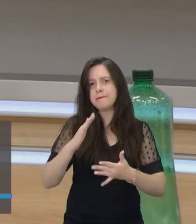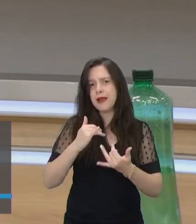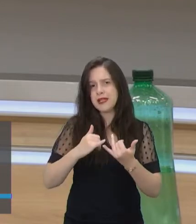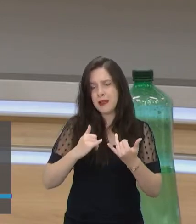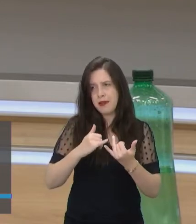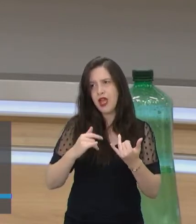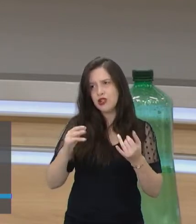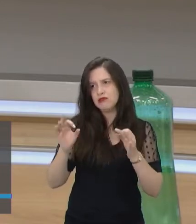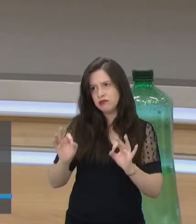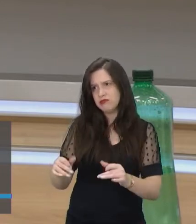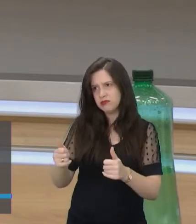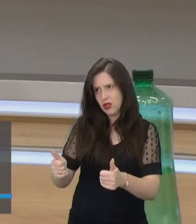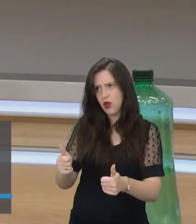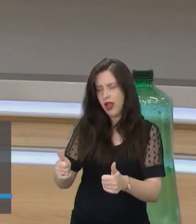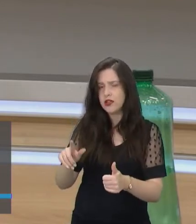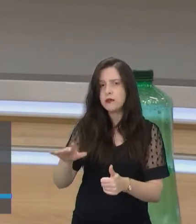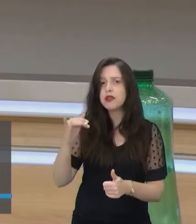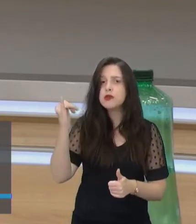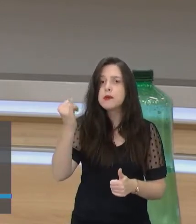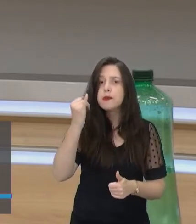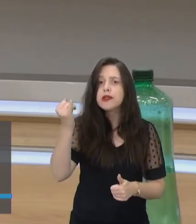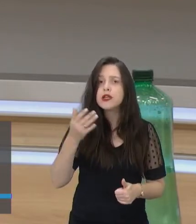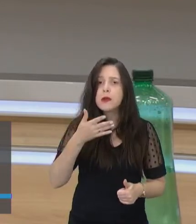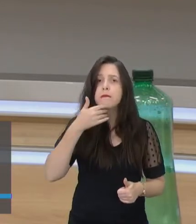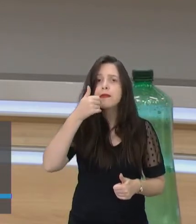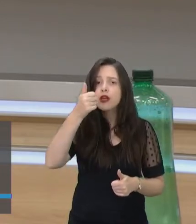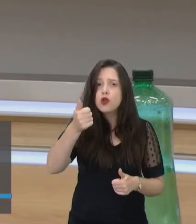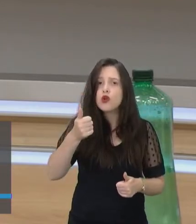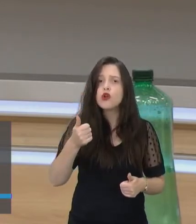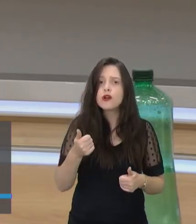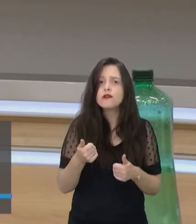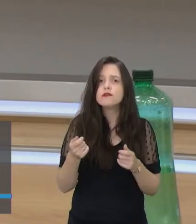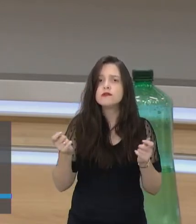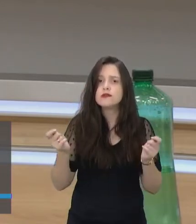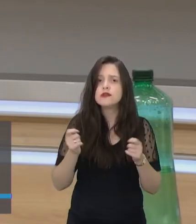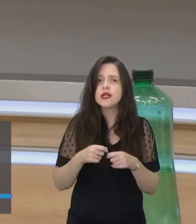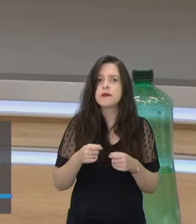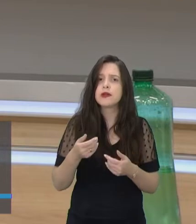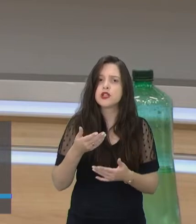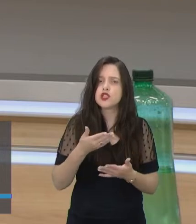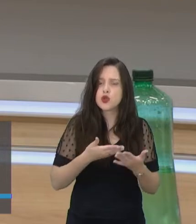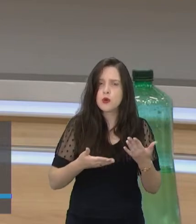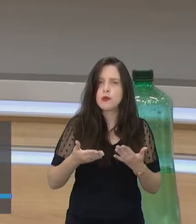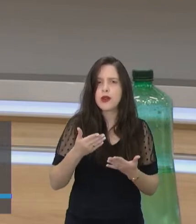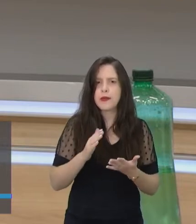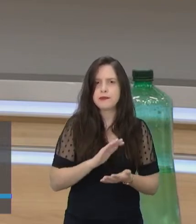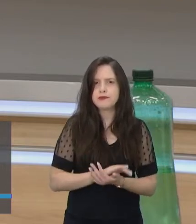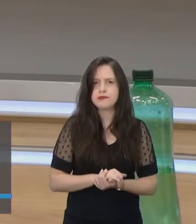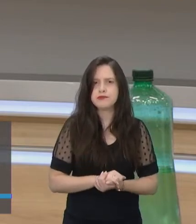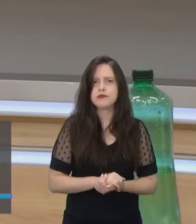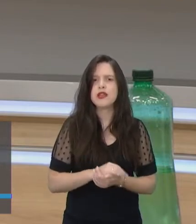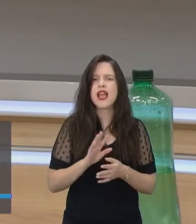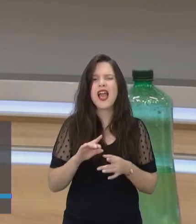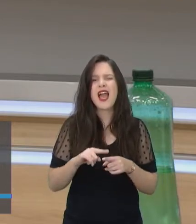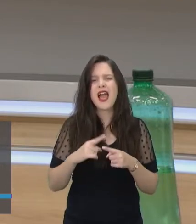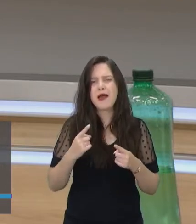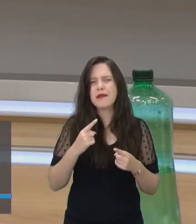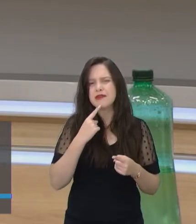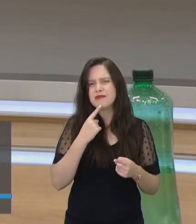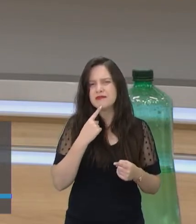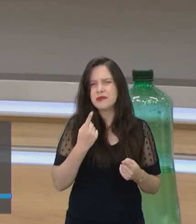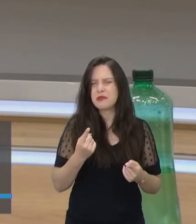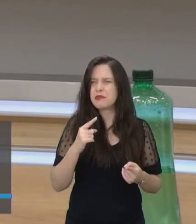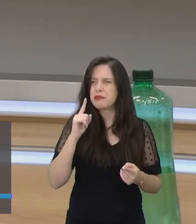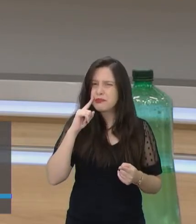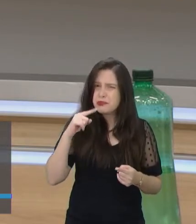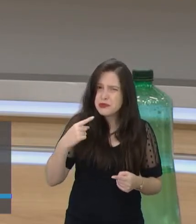correto. O importante, o melhor é a gente sempre gerar menos lixo, procurar gerar menos lixo. Mas às vezes você acaba vendo, caraca, por